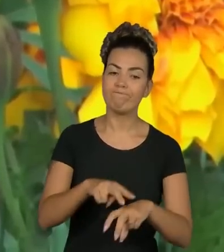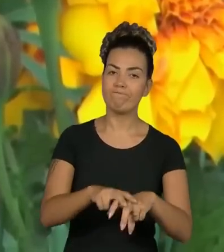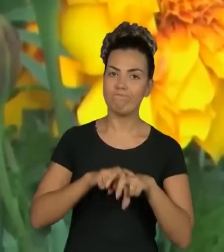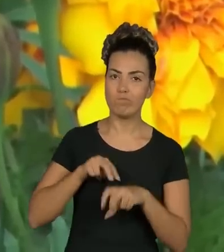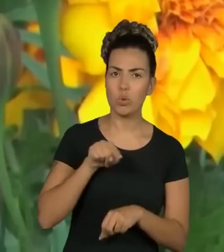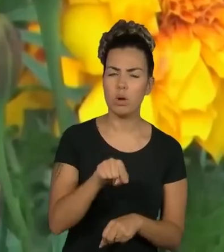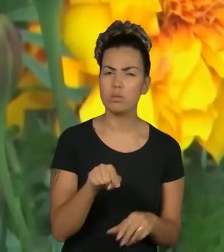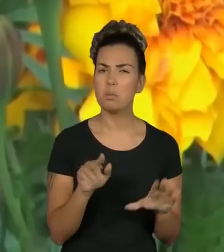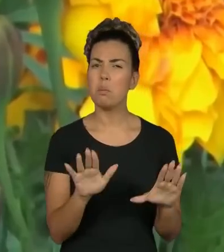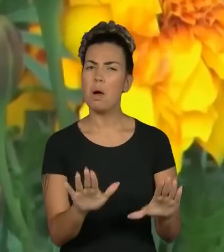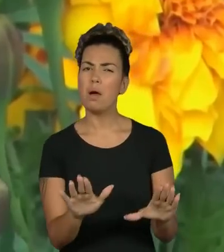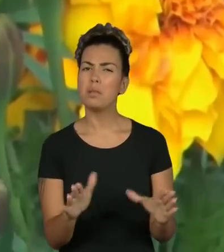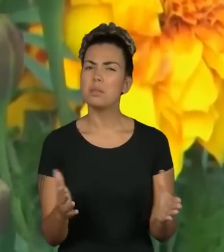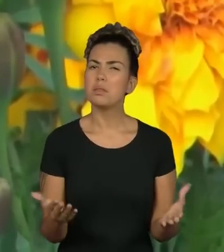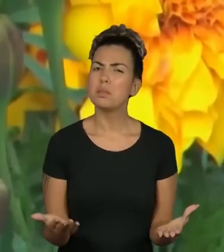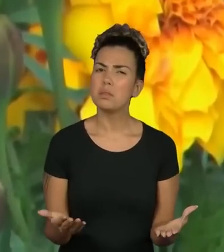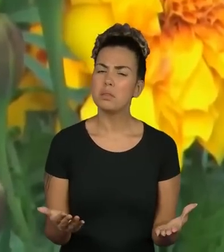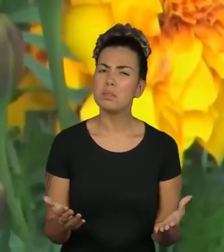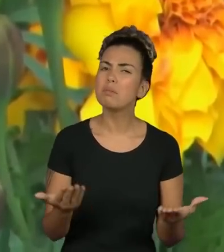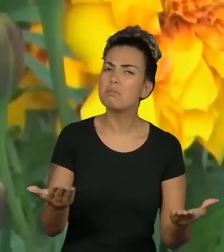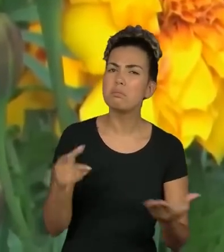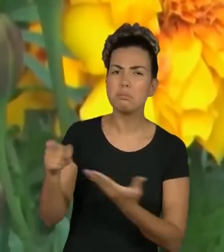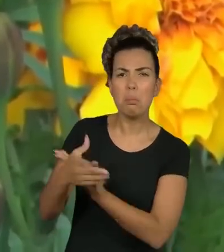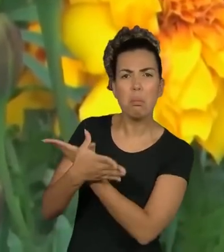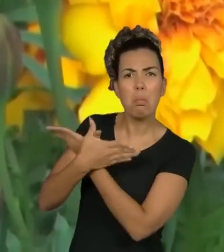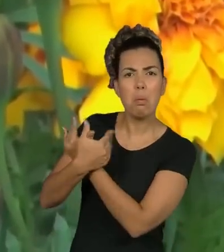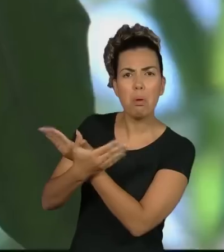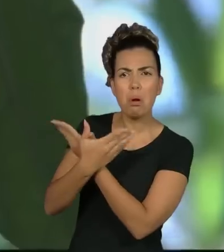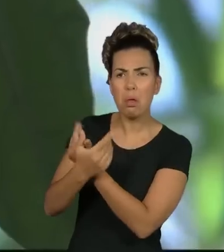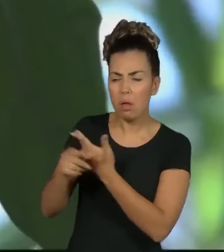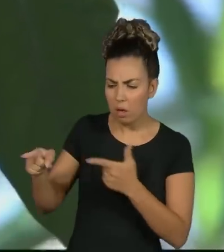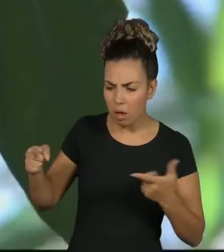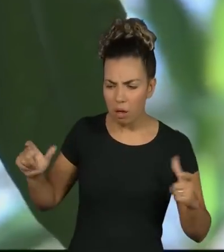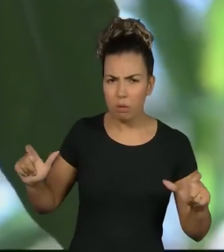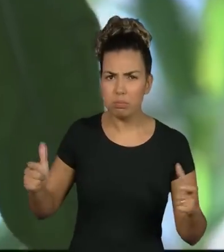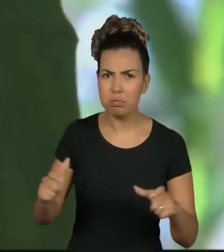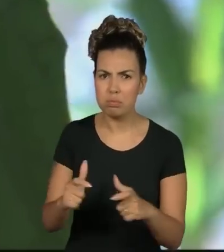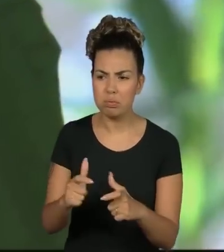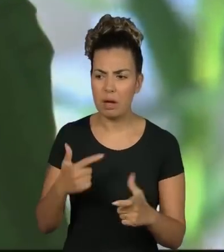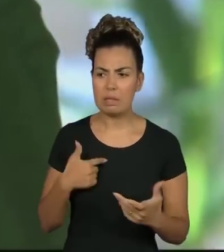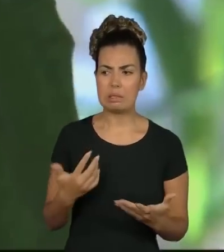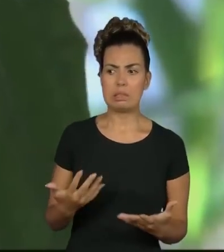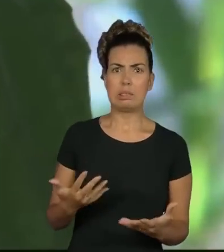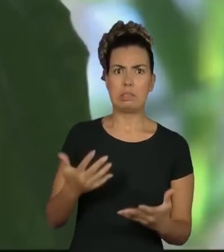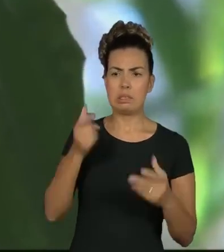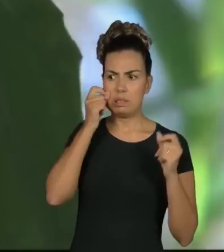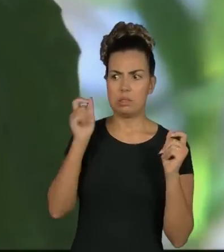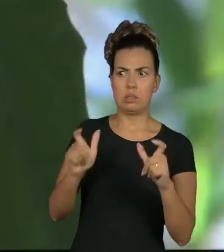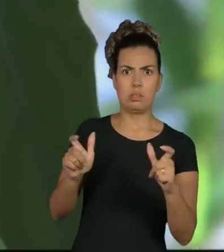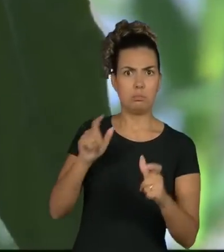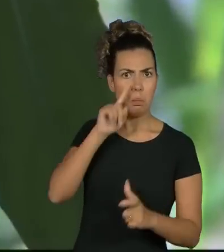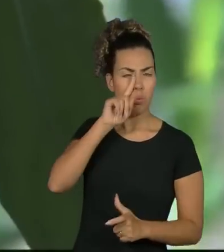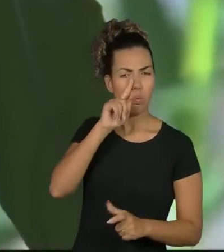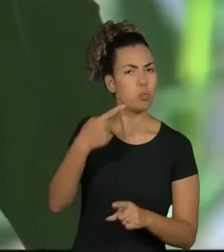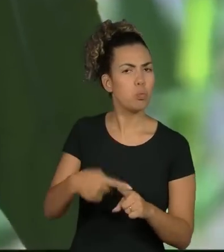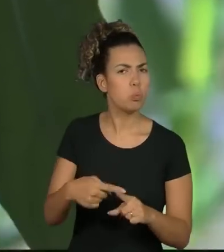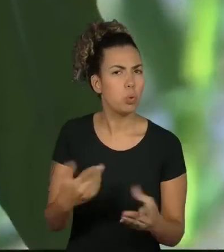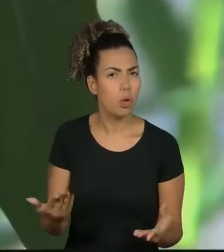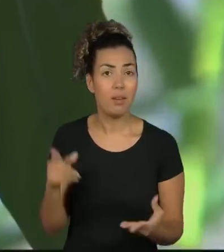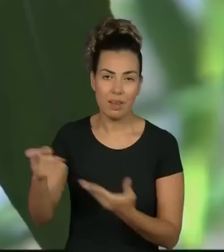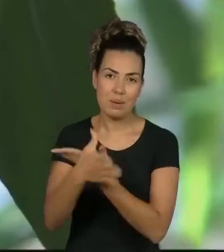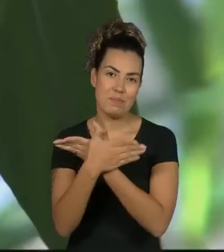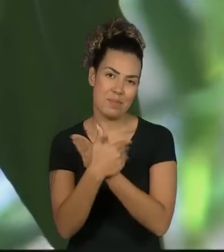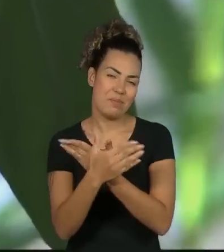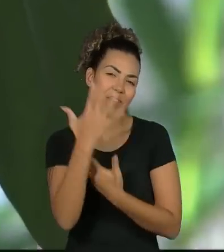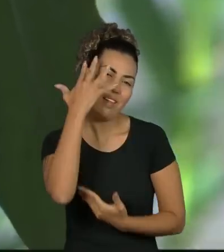Mas por que a diminuição da população do inseto é preocupante? As borboletas, além de belas, desempenham um